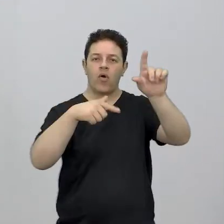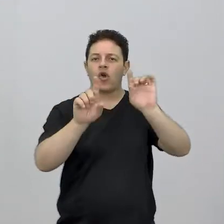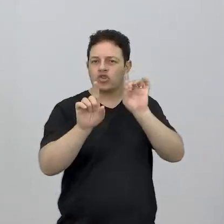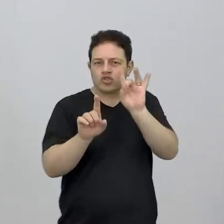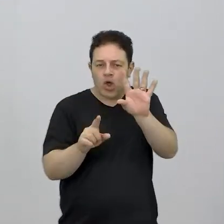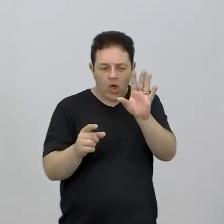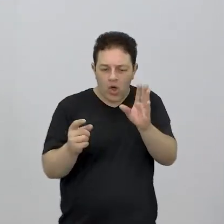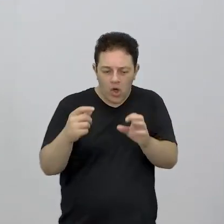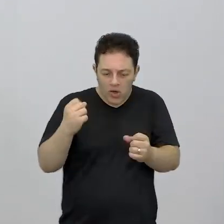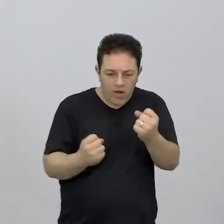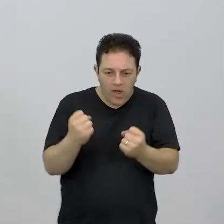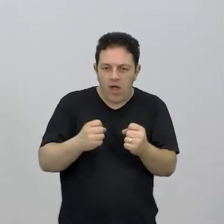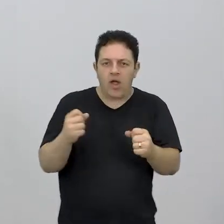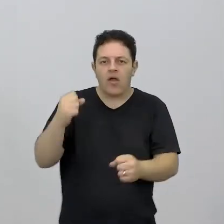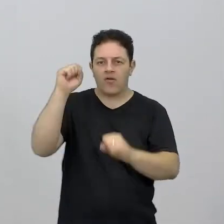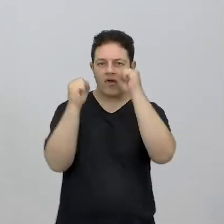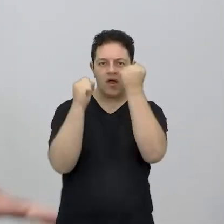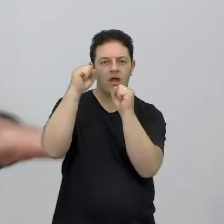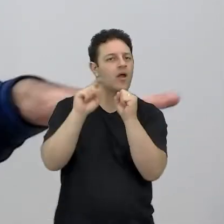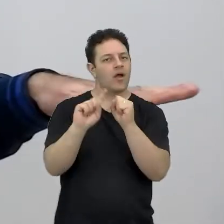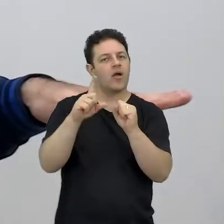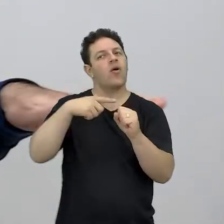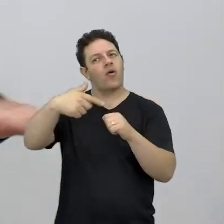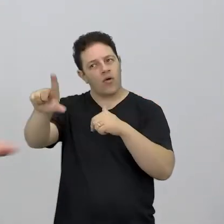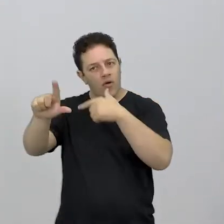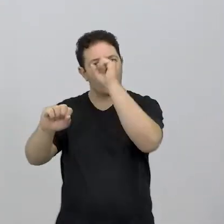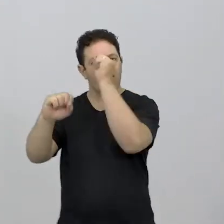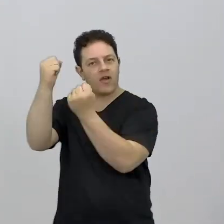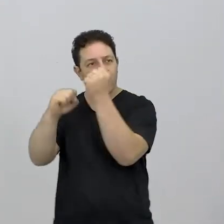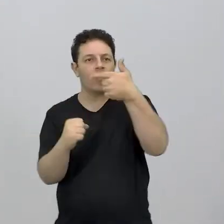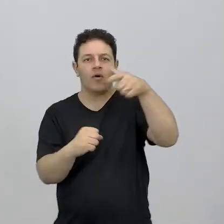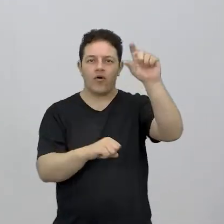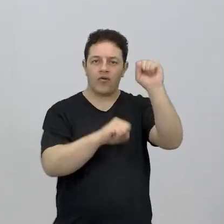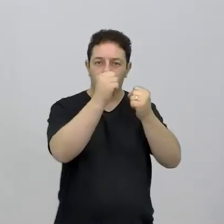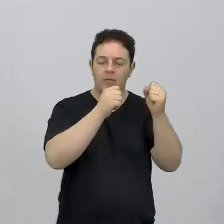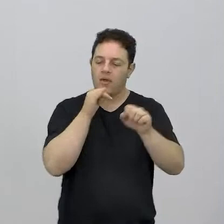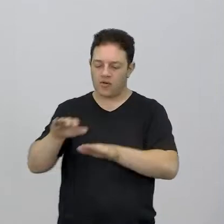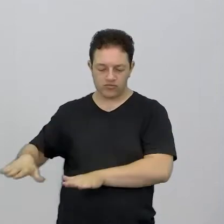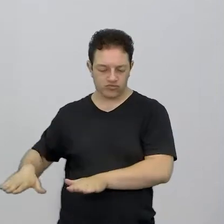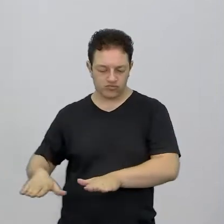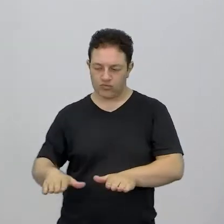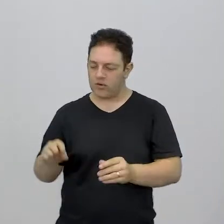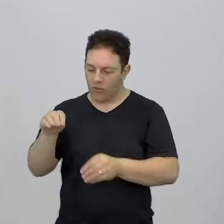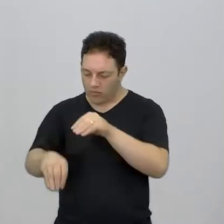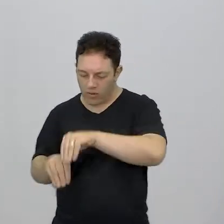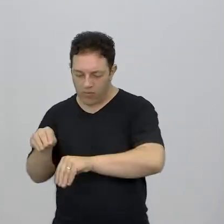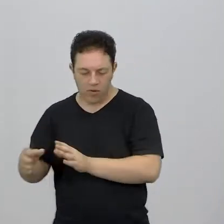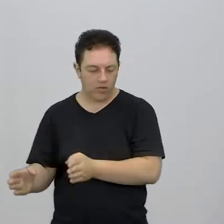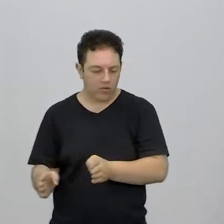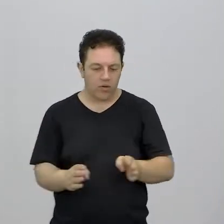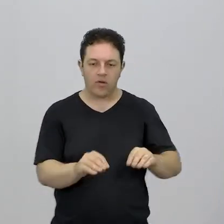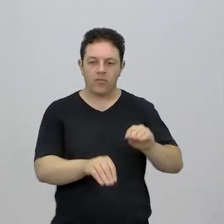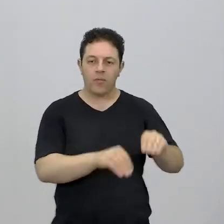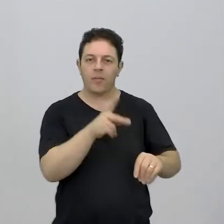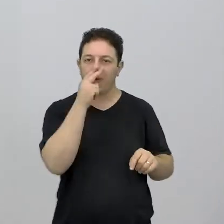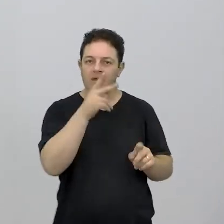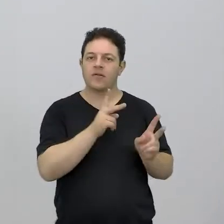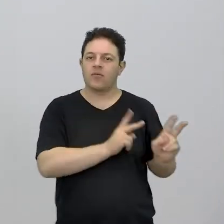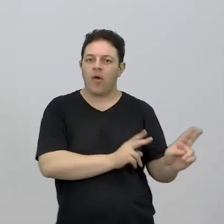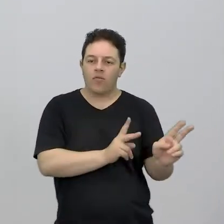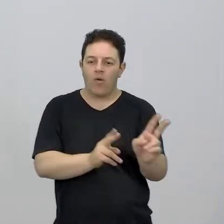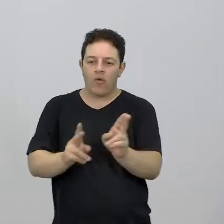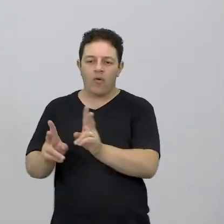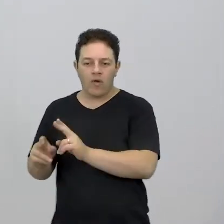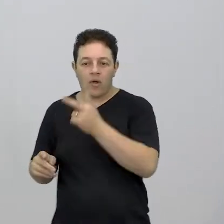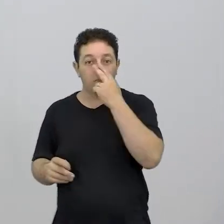indústria automobilística, né? Então, essa ideia da esteira de produção, da montagem padronizada,